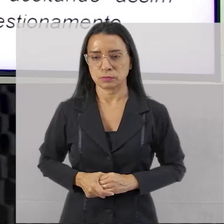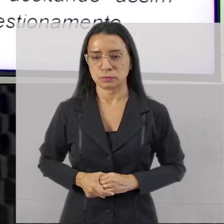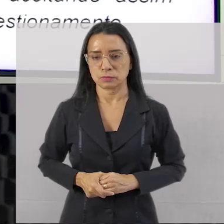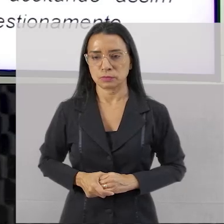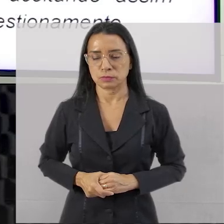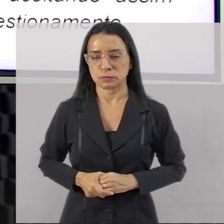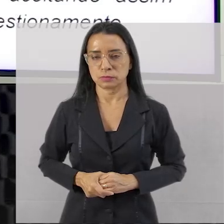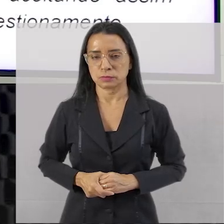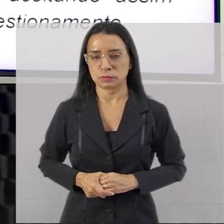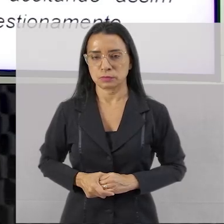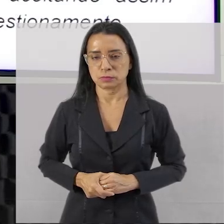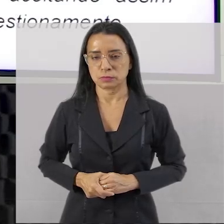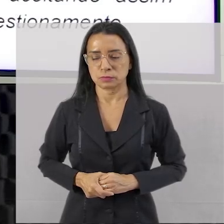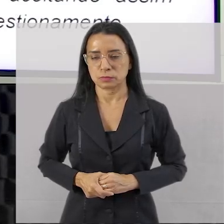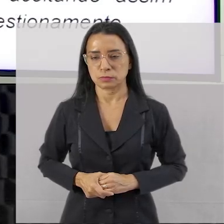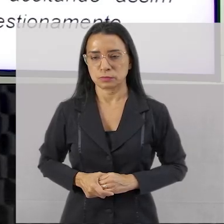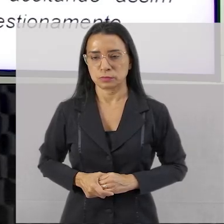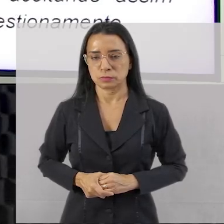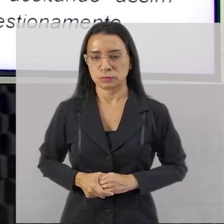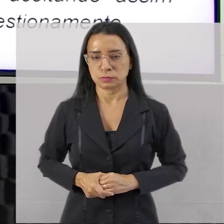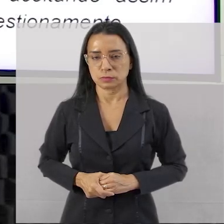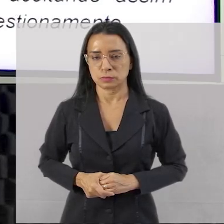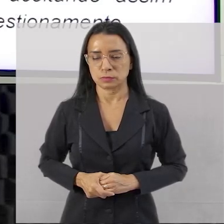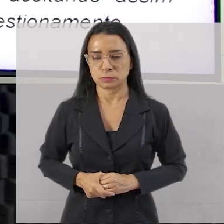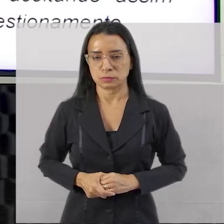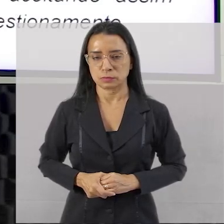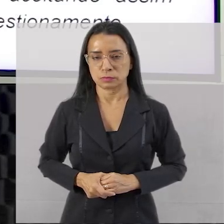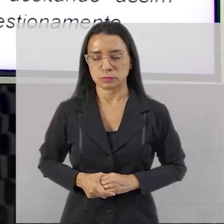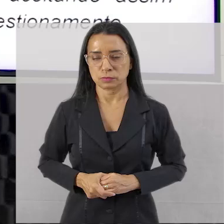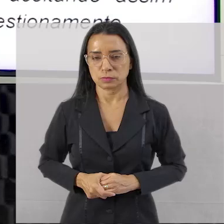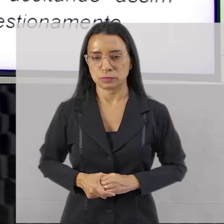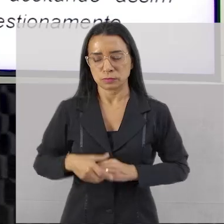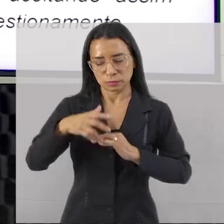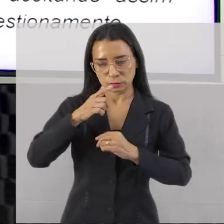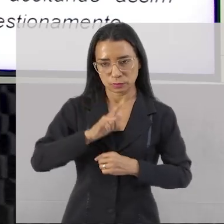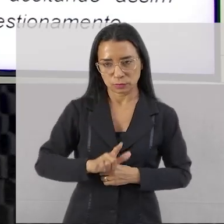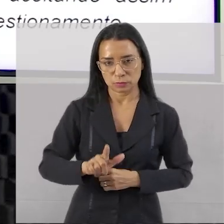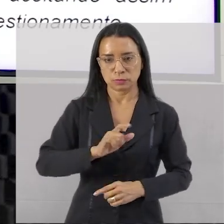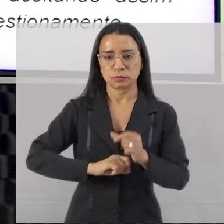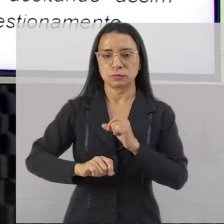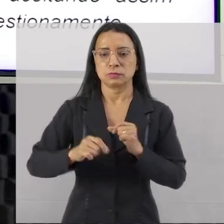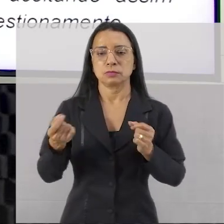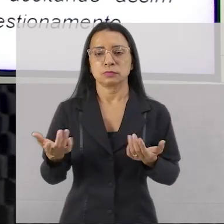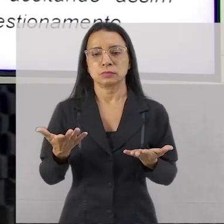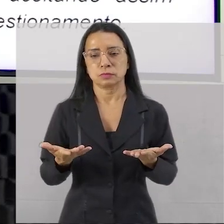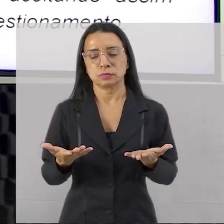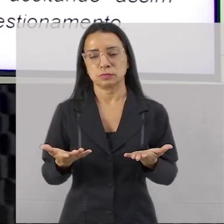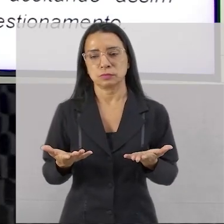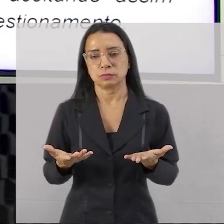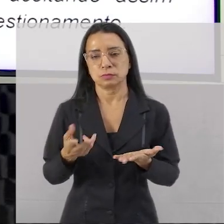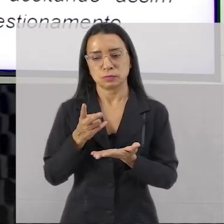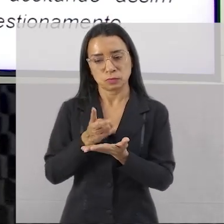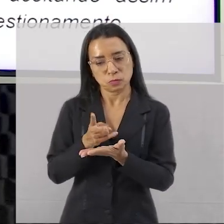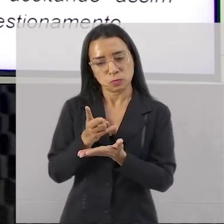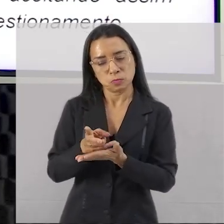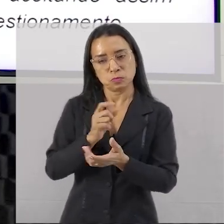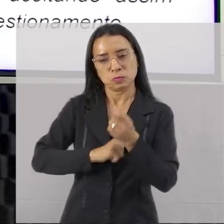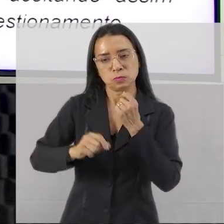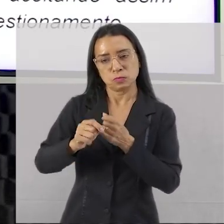assim soluções sem nenhum tipo de questionamento. Novamente, eu vou bater na mesma